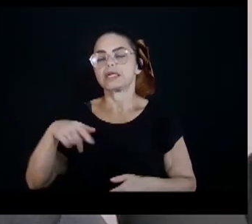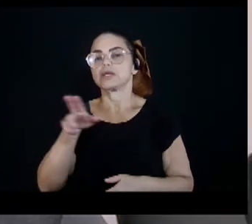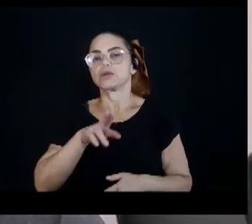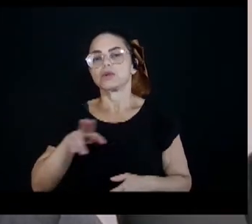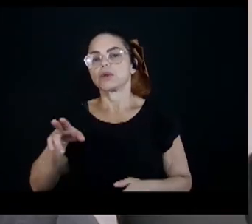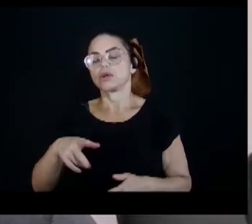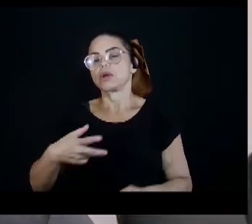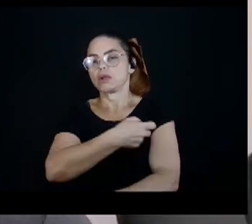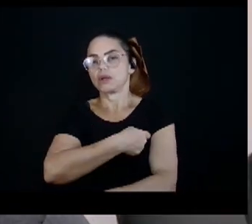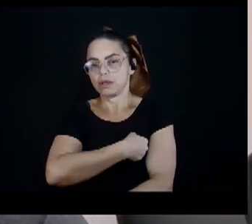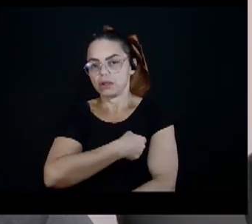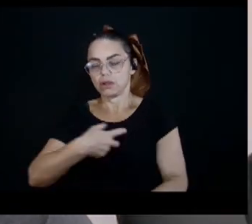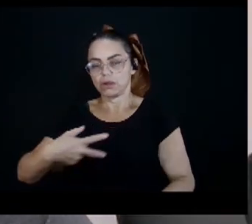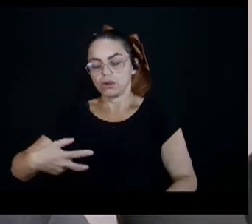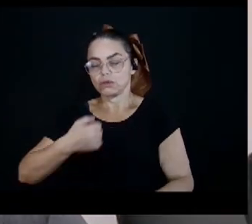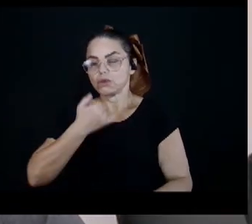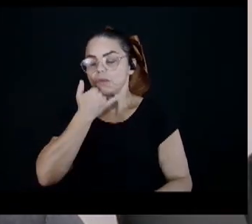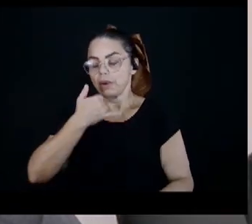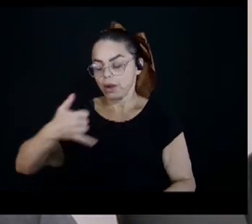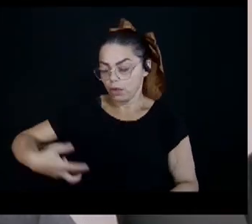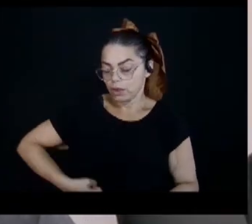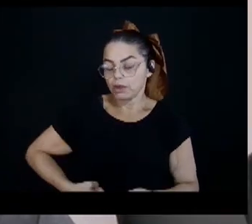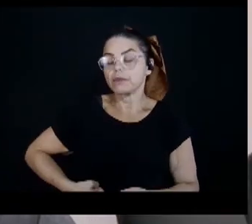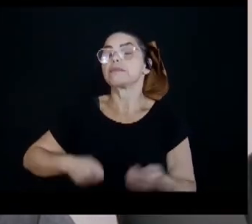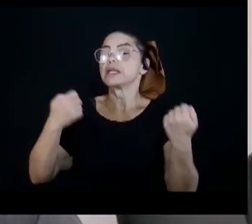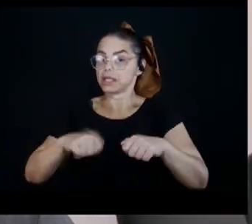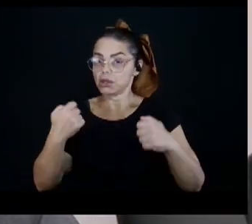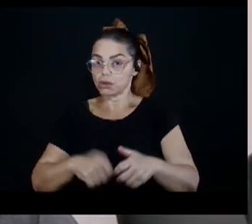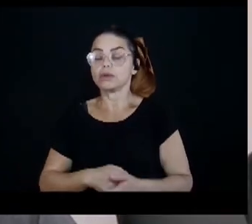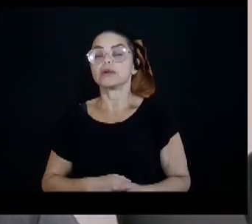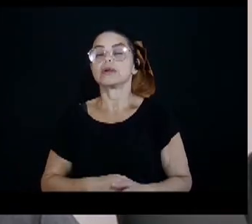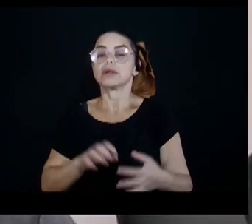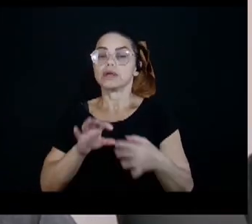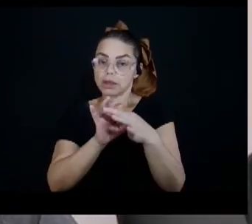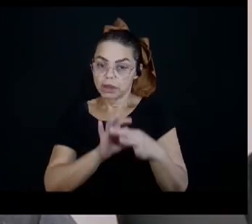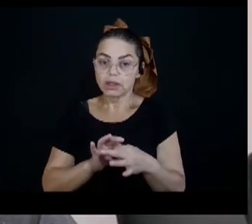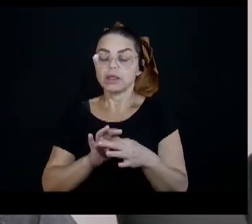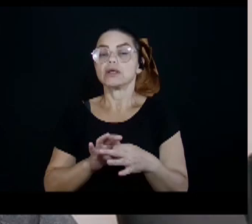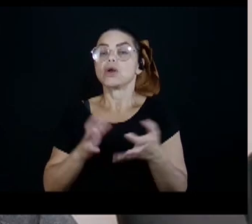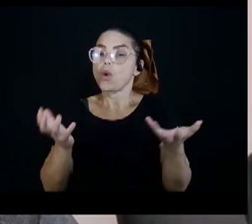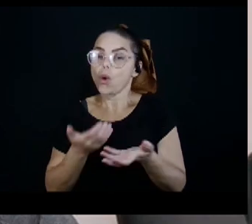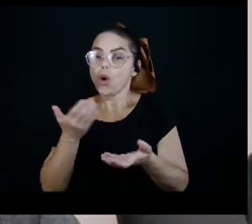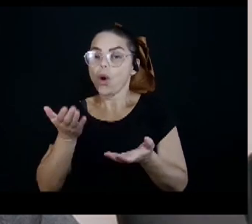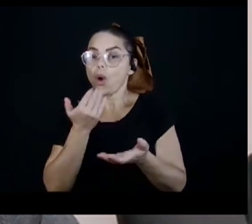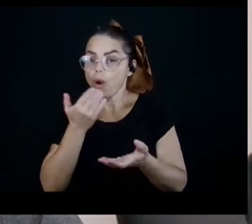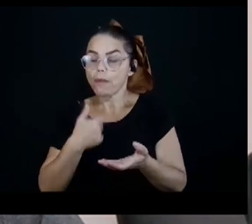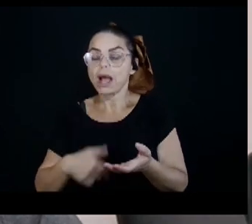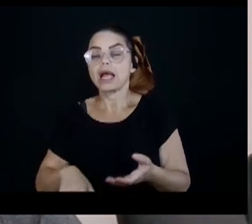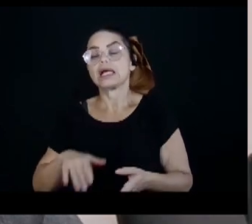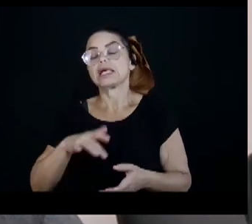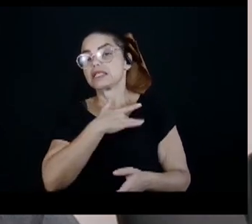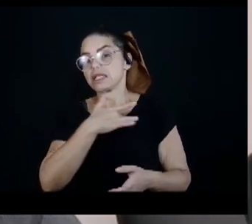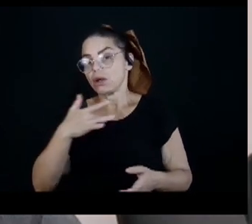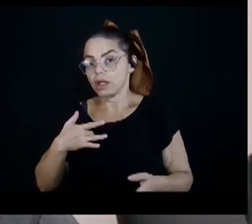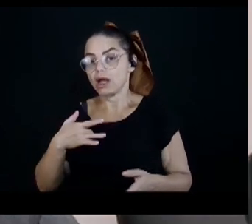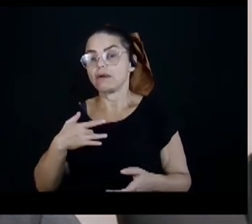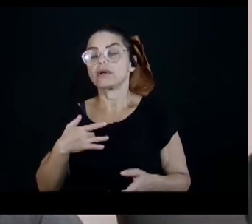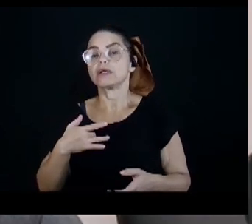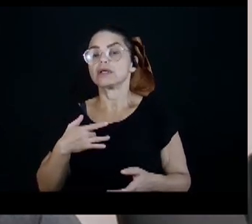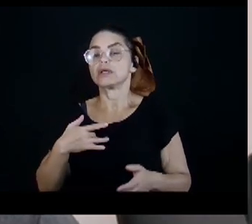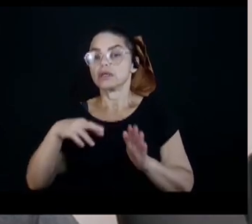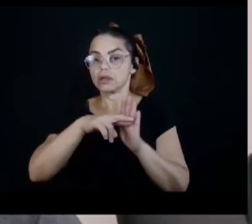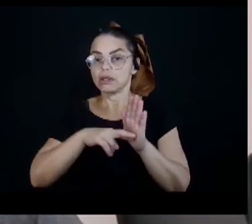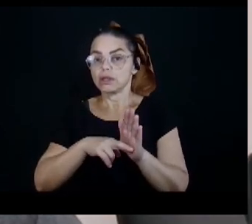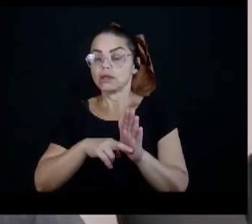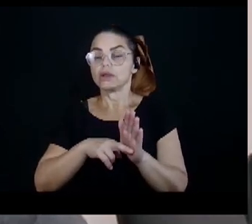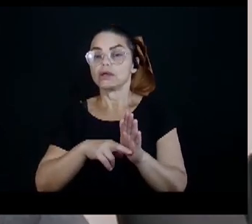eu preciso e associado à dieta, que é a dieta que vai fazer o efeito. Já tem até complemento de fibra para